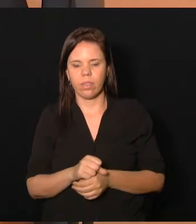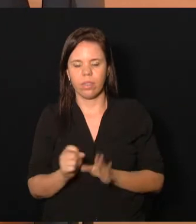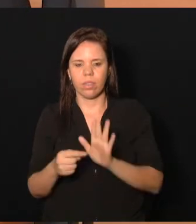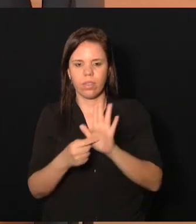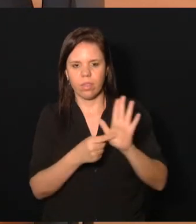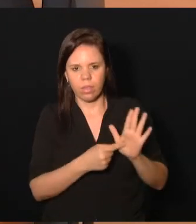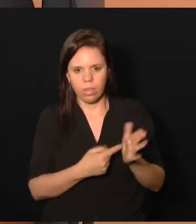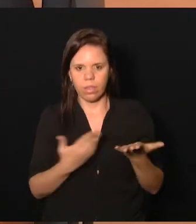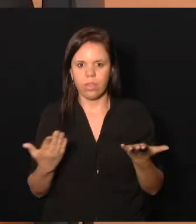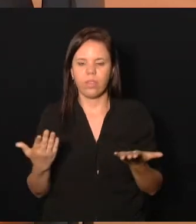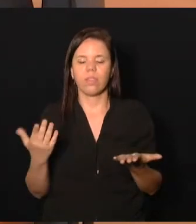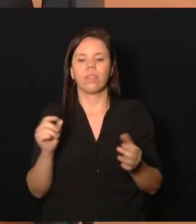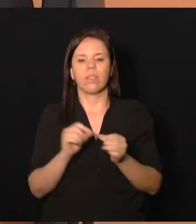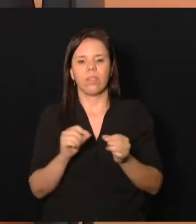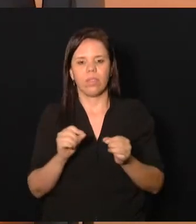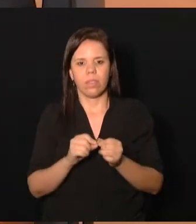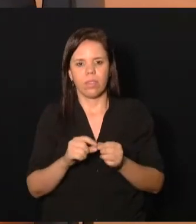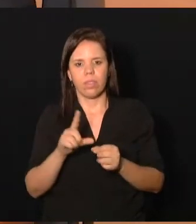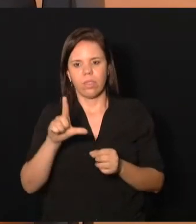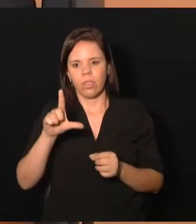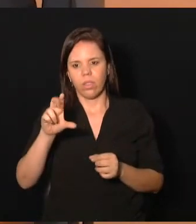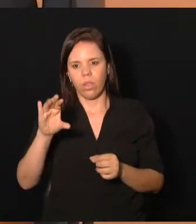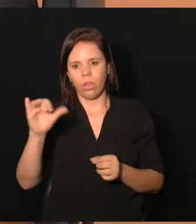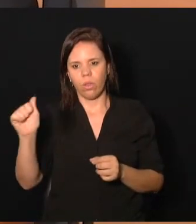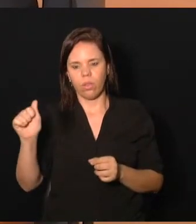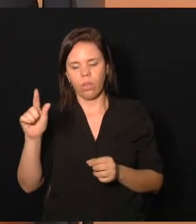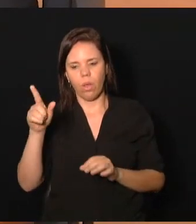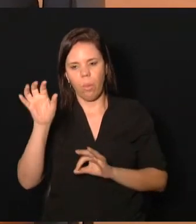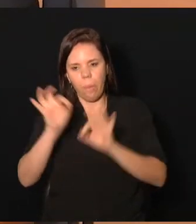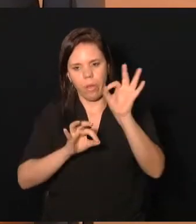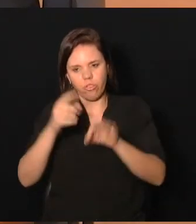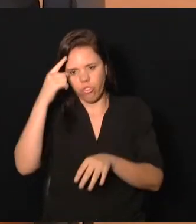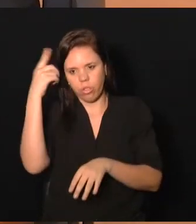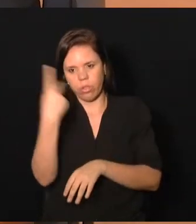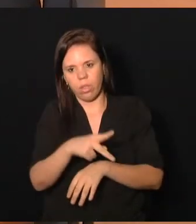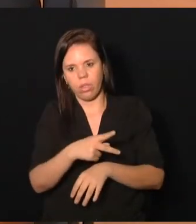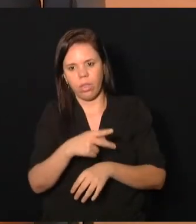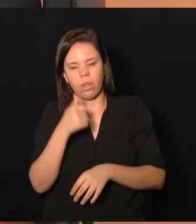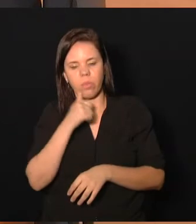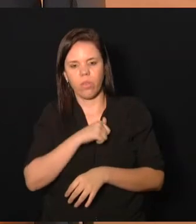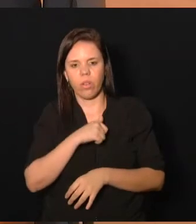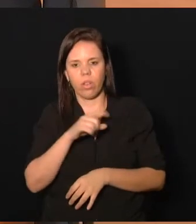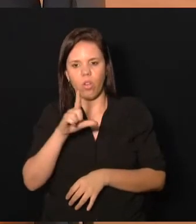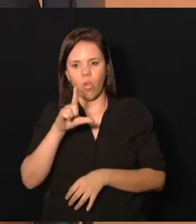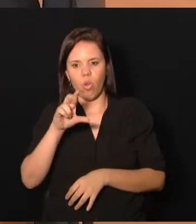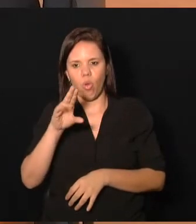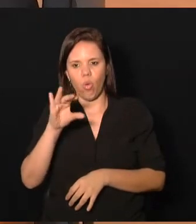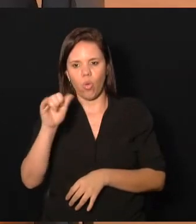possa ser, é da Lúcia Secote. Uma ideia dela, da